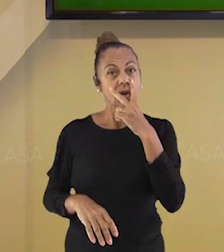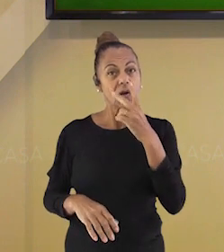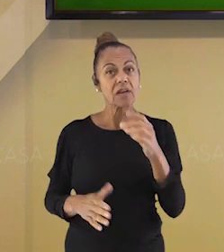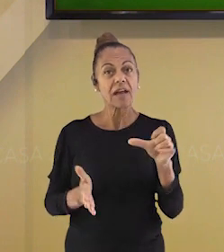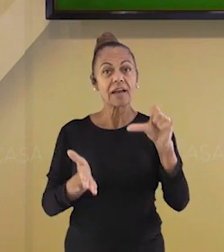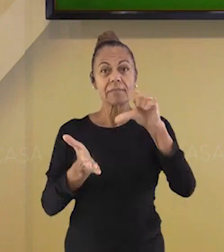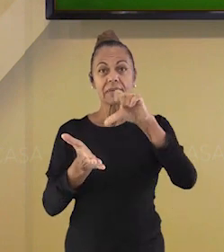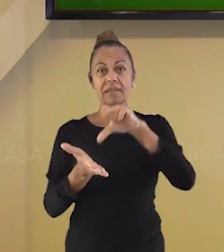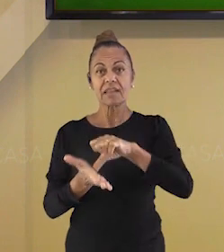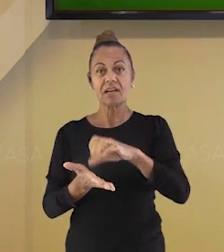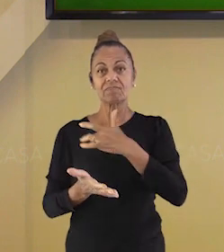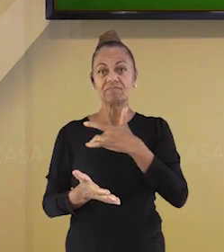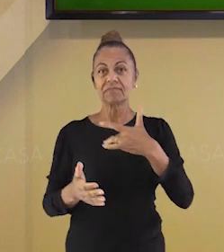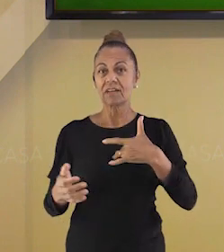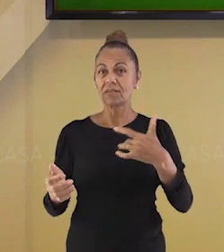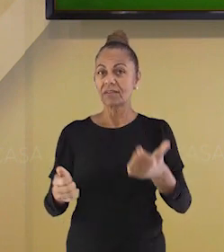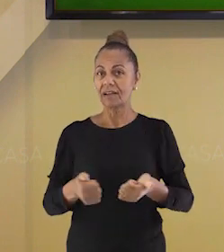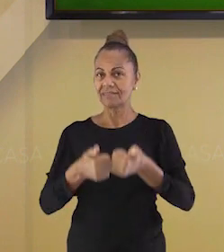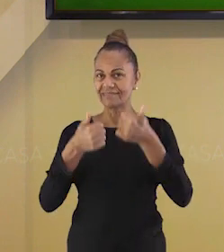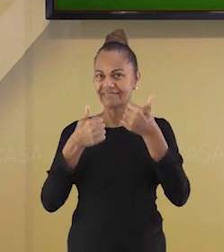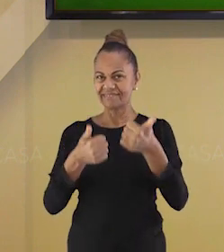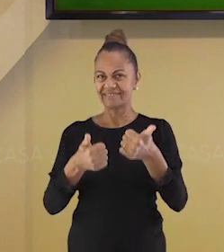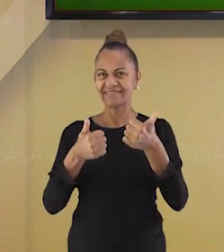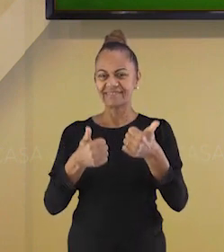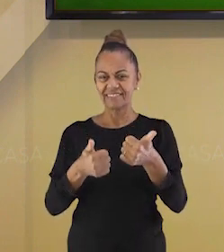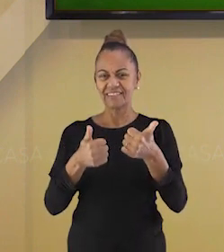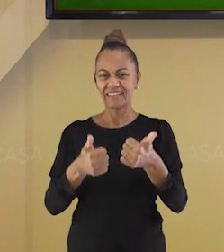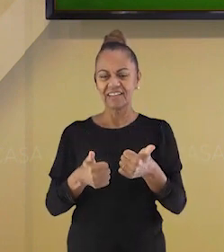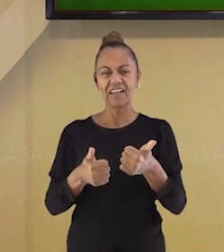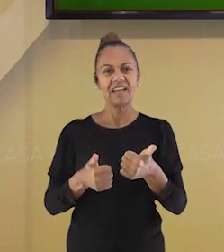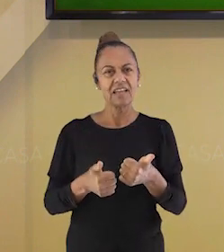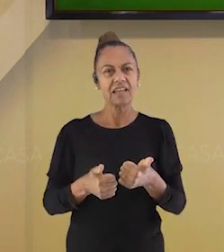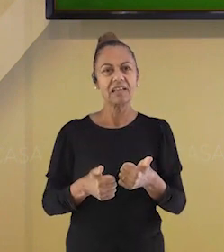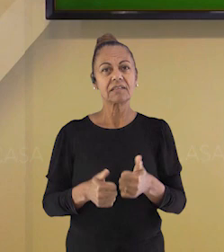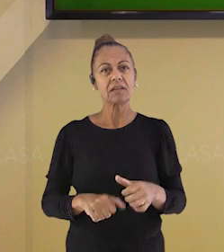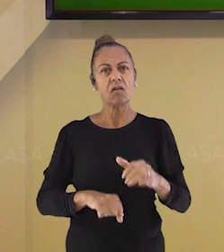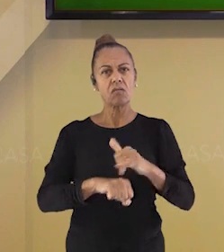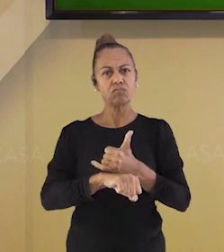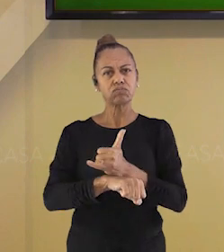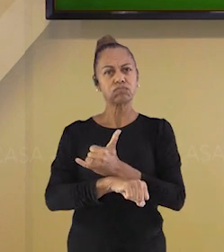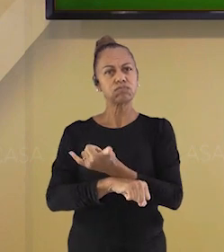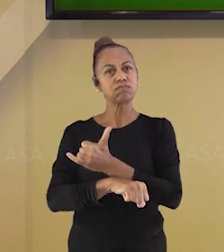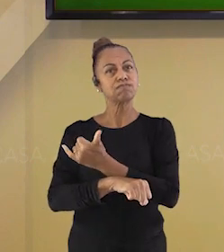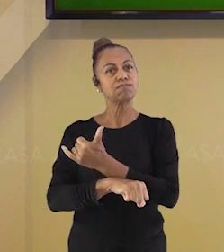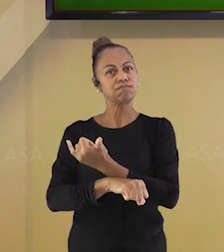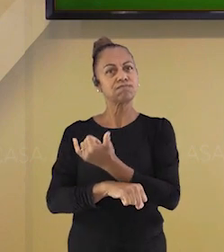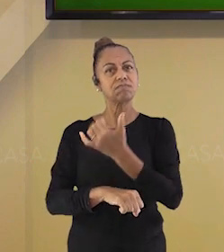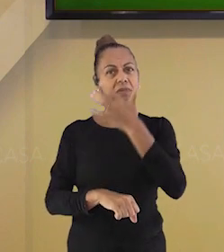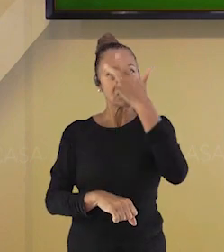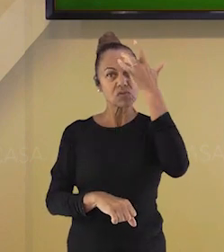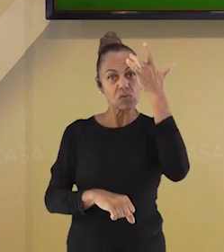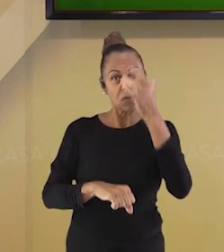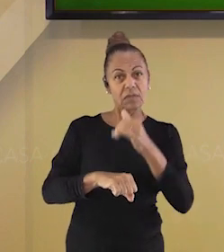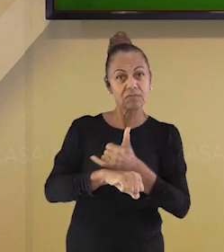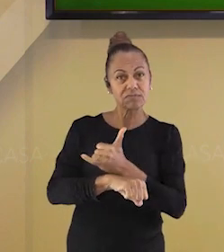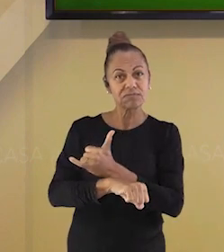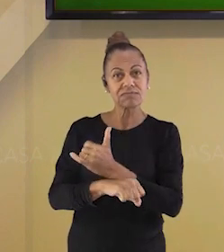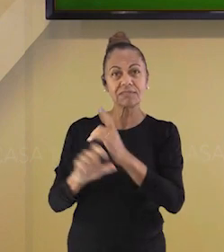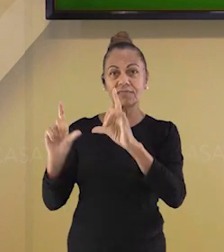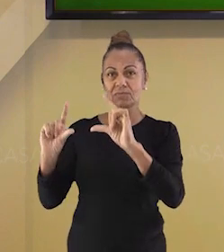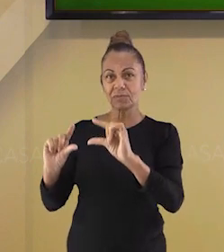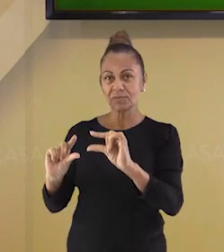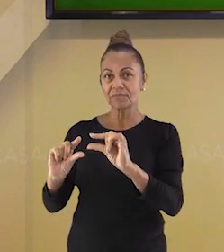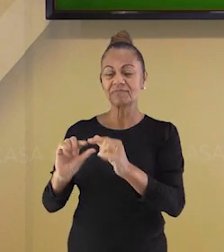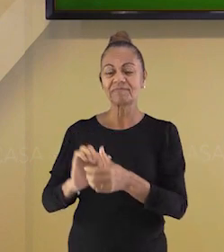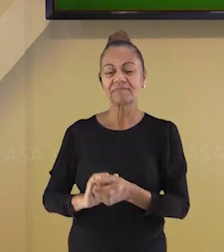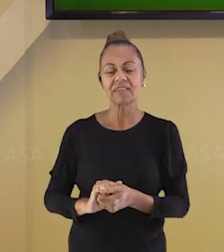nesse título é que Vitória, naquele momento, se tornou uma capital saudável e, consequentemente, com menores